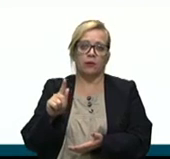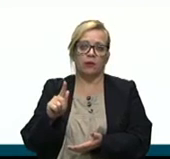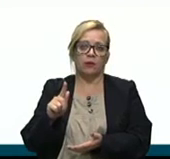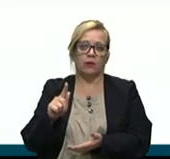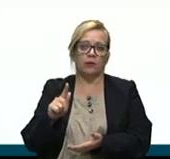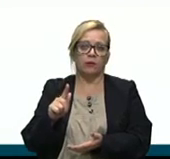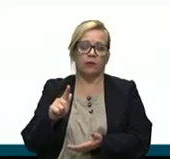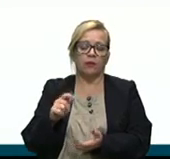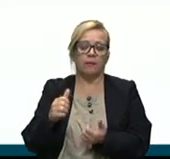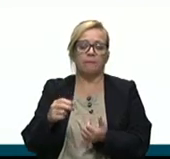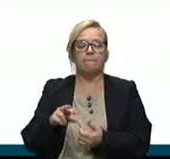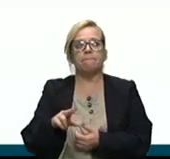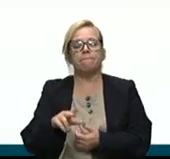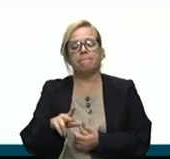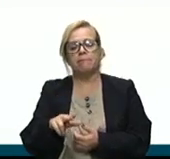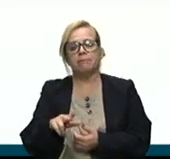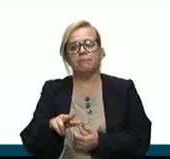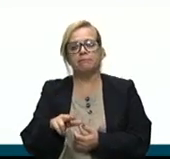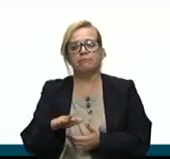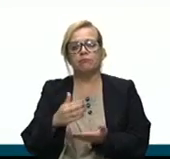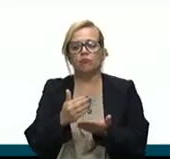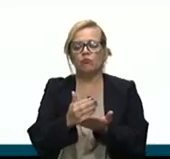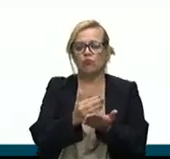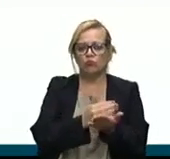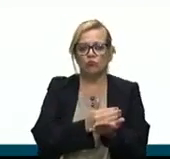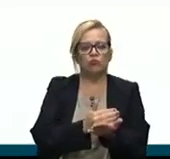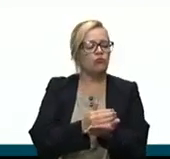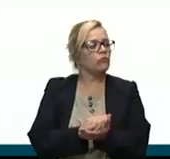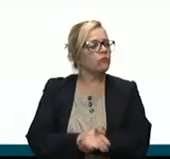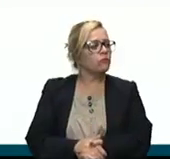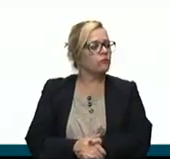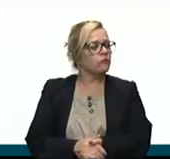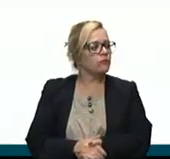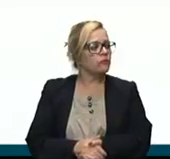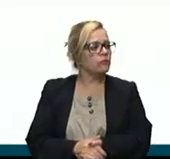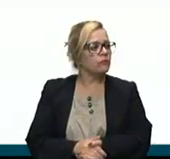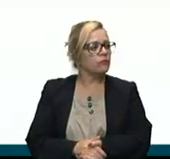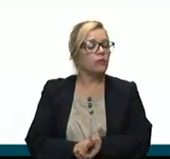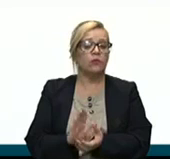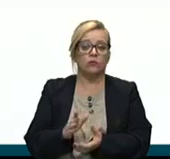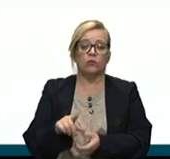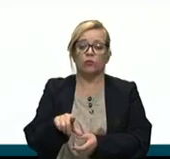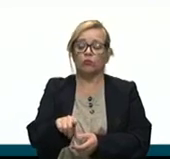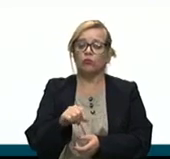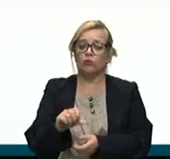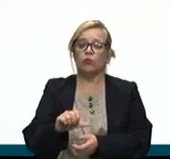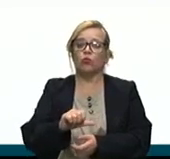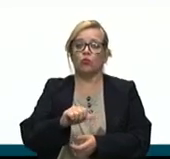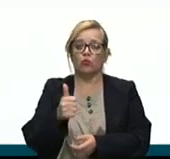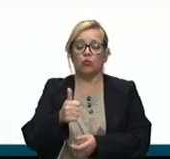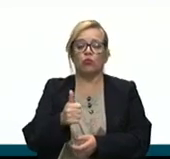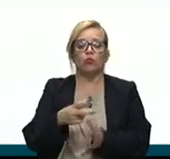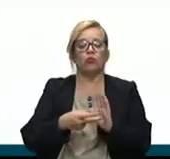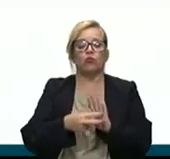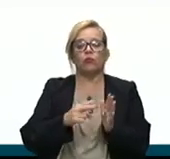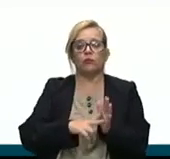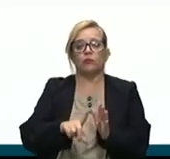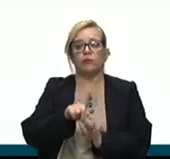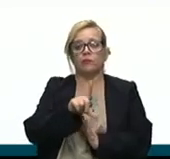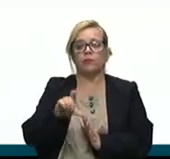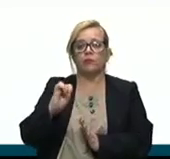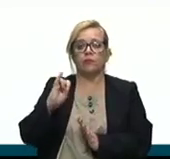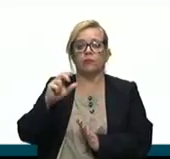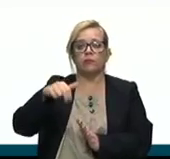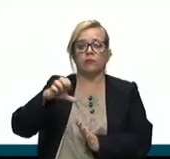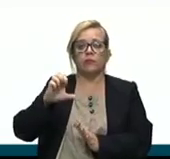que nós vamos trabalhar com retas de regressão, curvas de regressão. E a opção 1 é linear. Linear traz